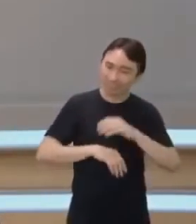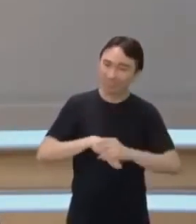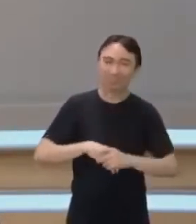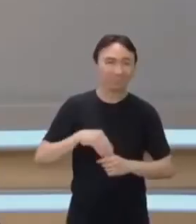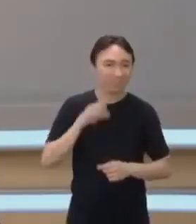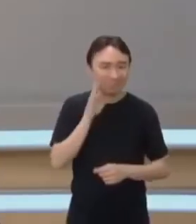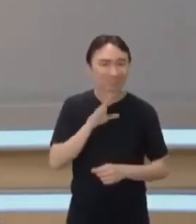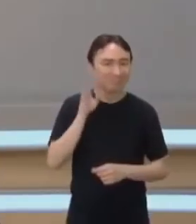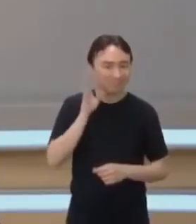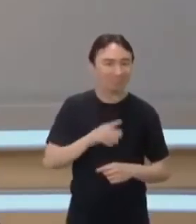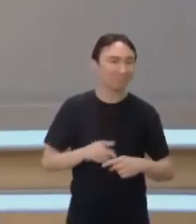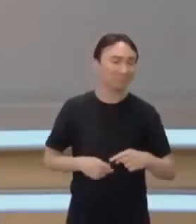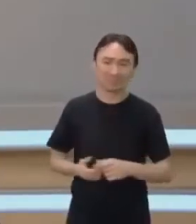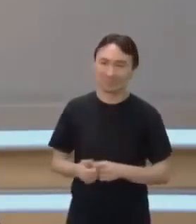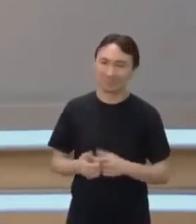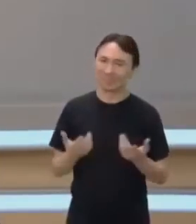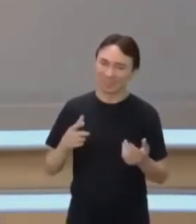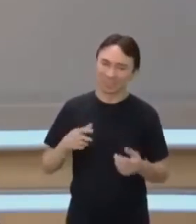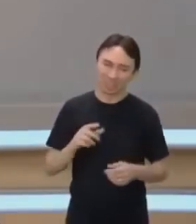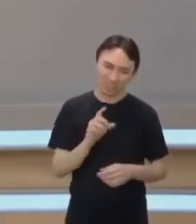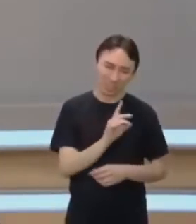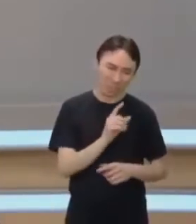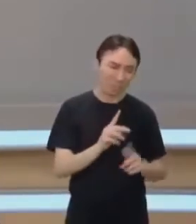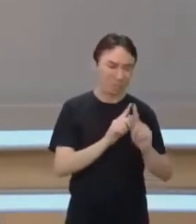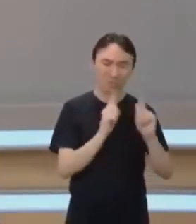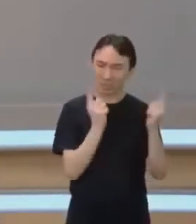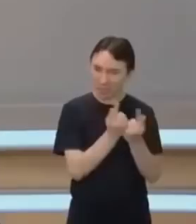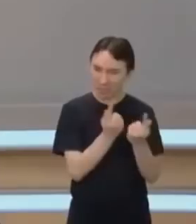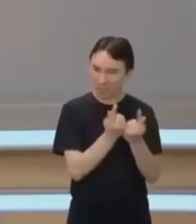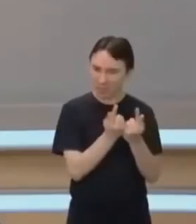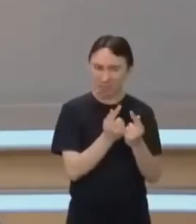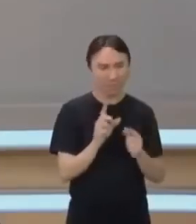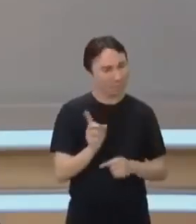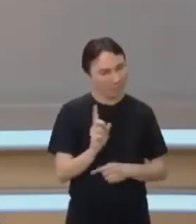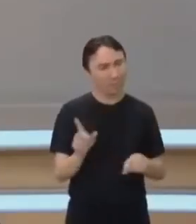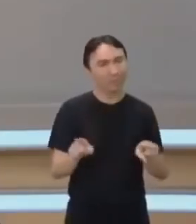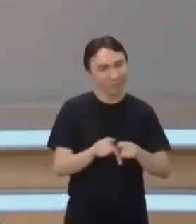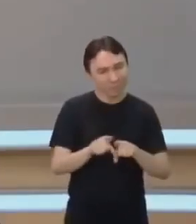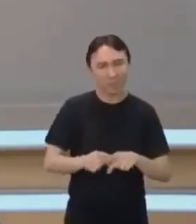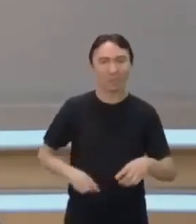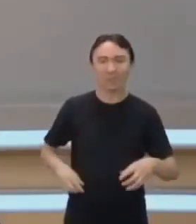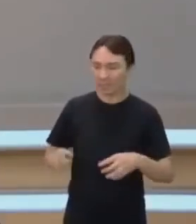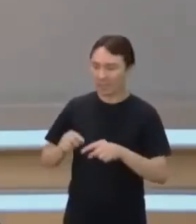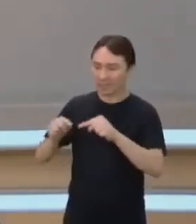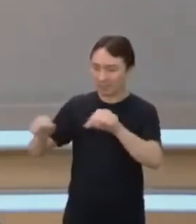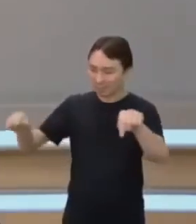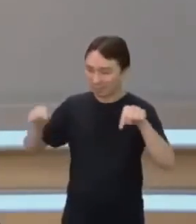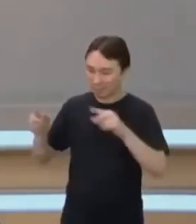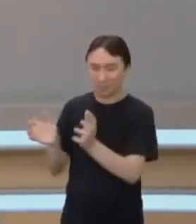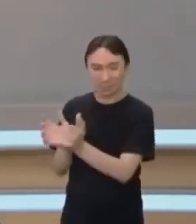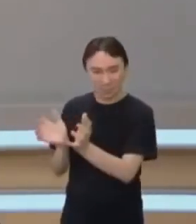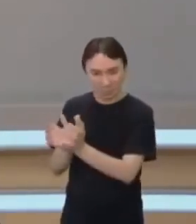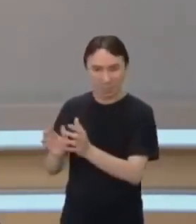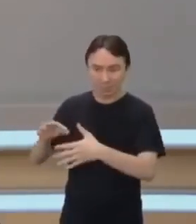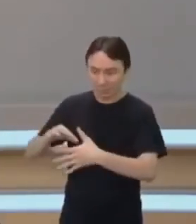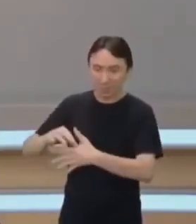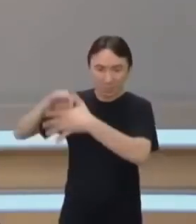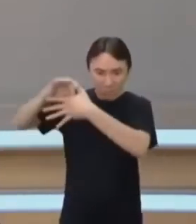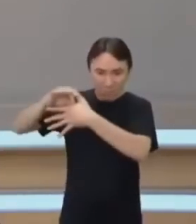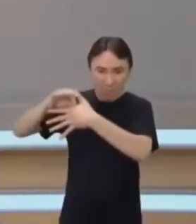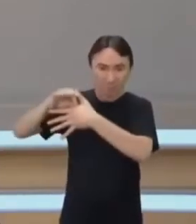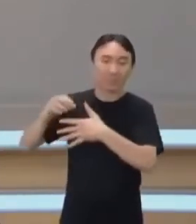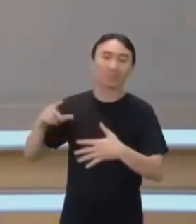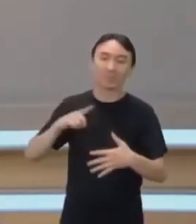só pelos gremistas, mas pelas lideranças de turma também, né? Por todos os nossos estudantes que têm uma voz muito